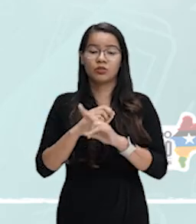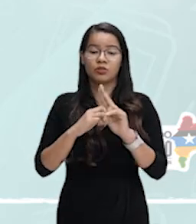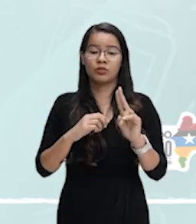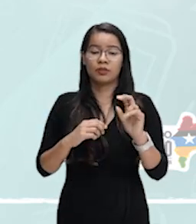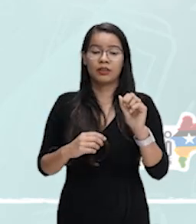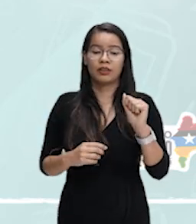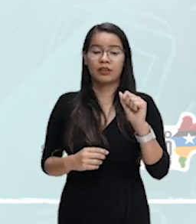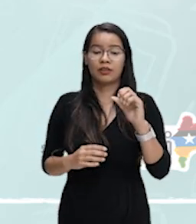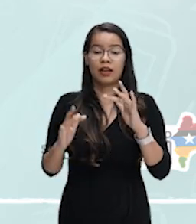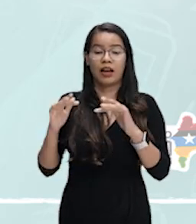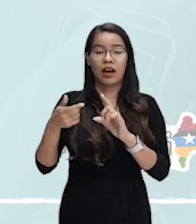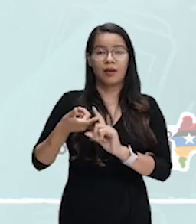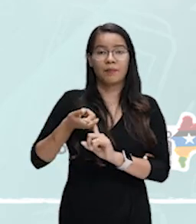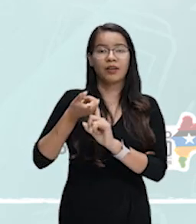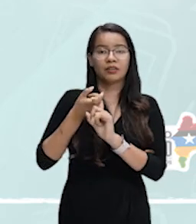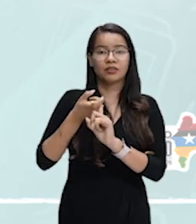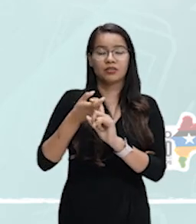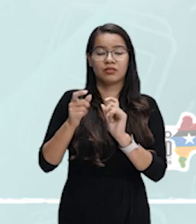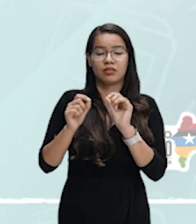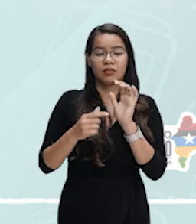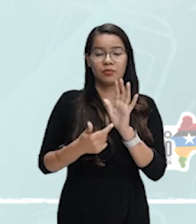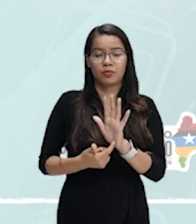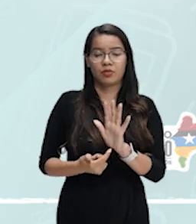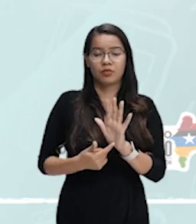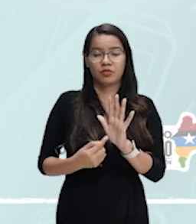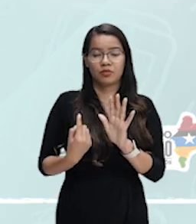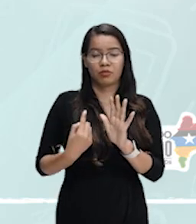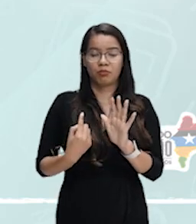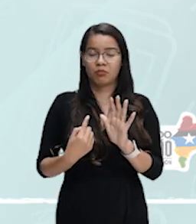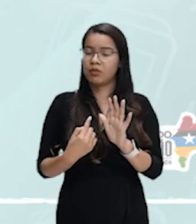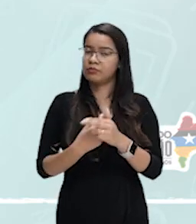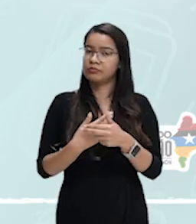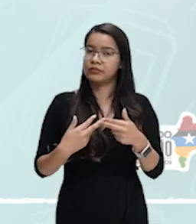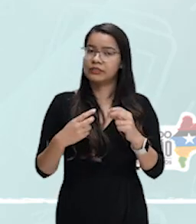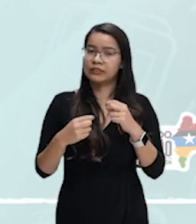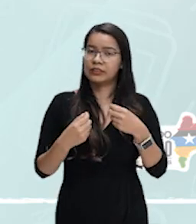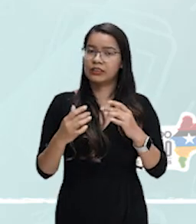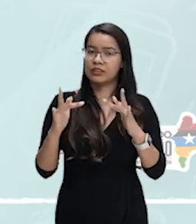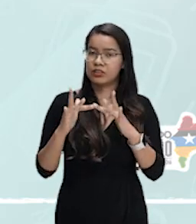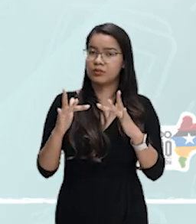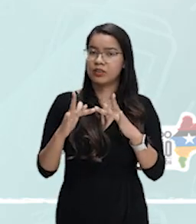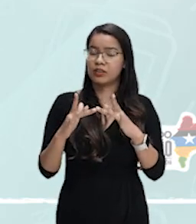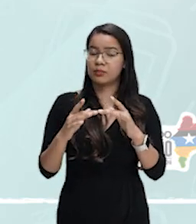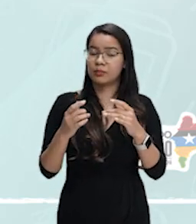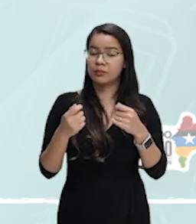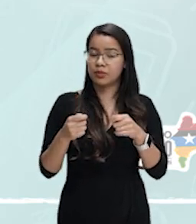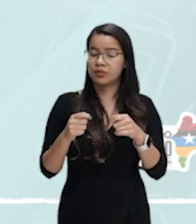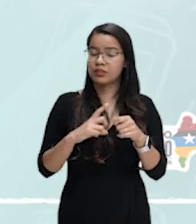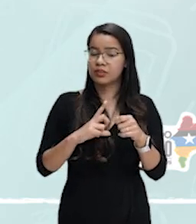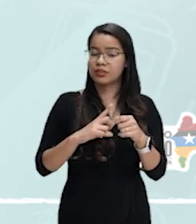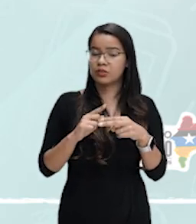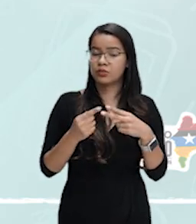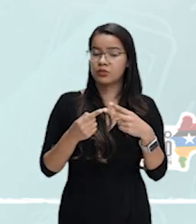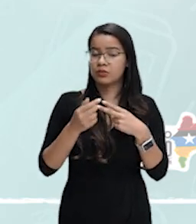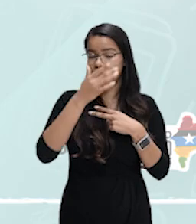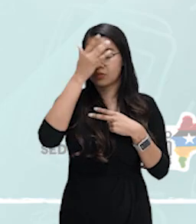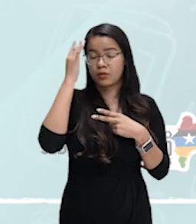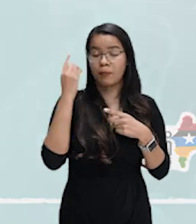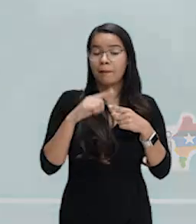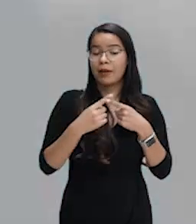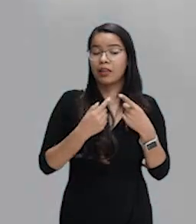entre um ato de intimidade, que deve existir entre 2 pessoas quando se relacionam, mas não pode ser deixar